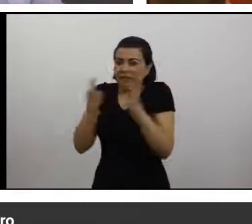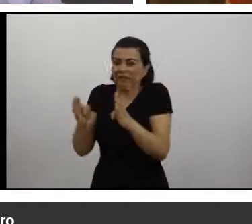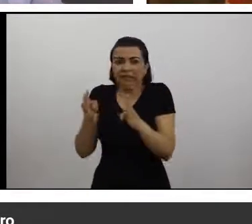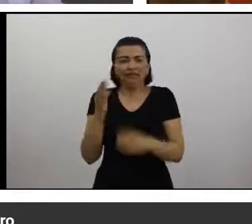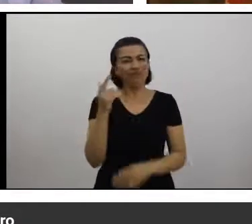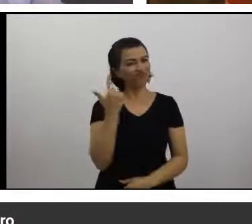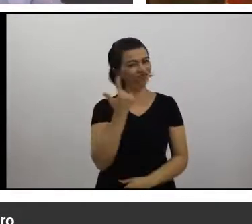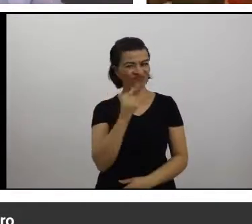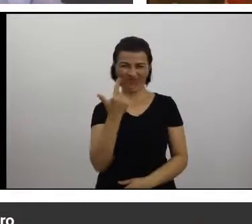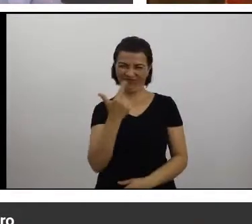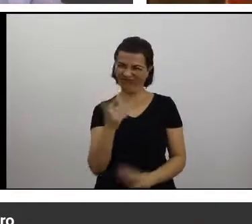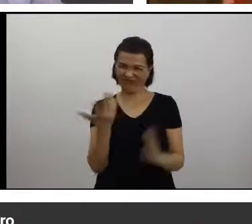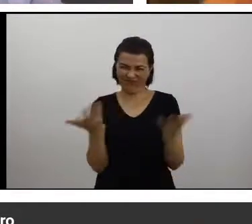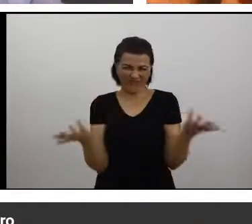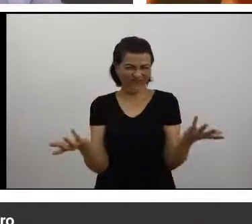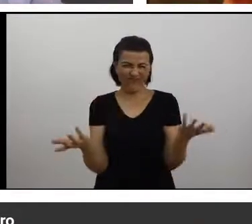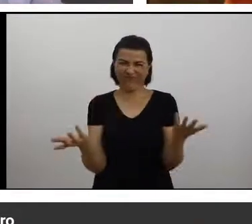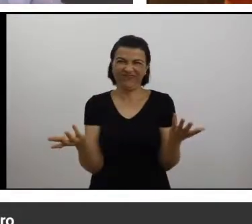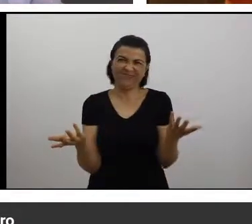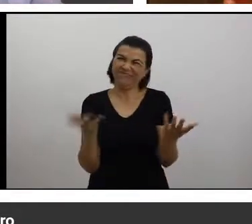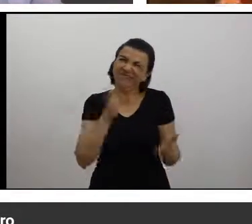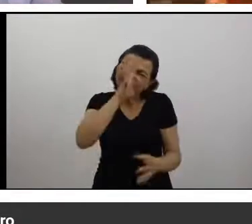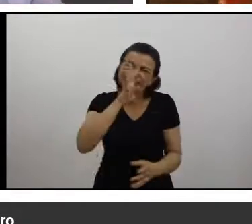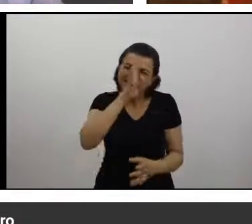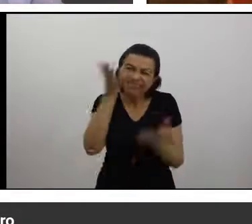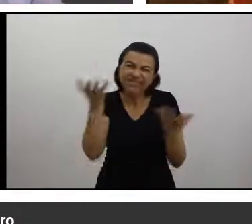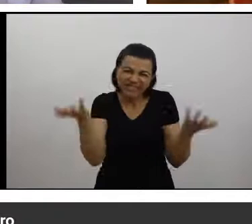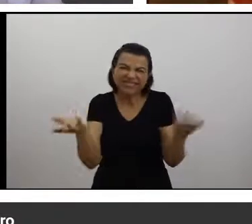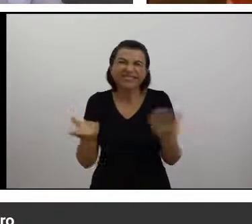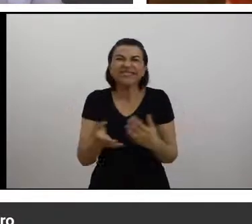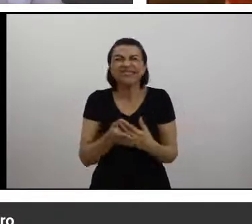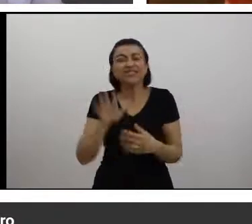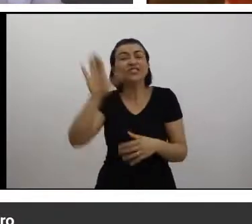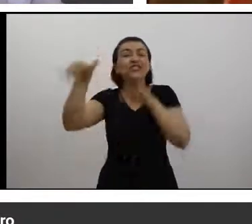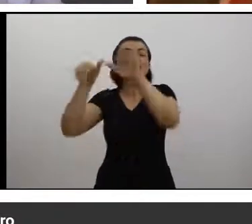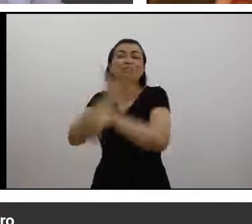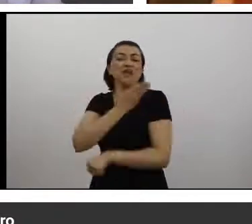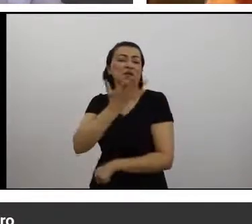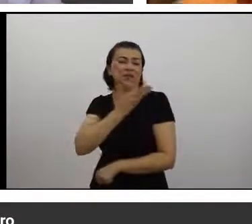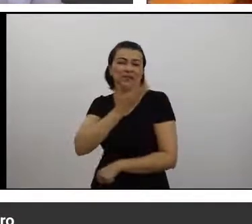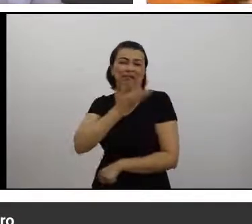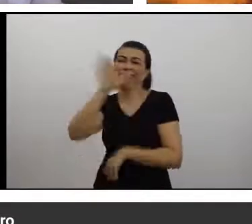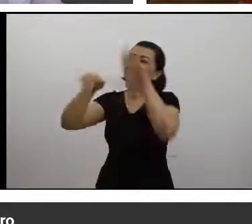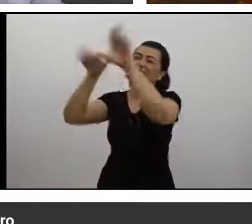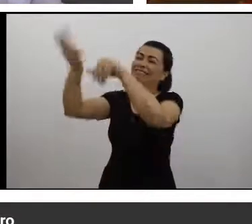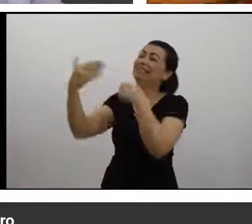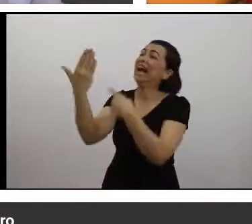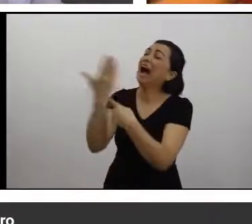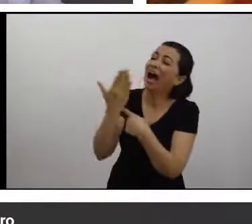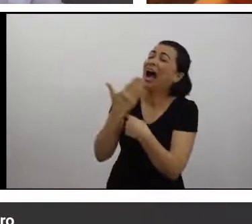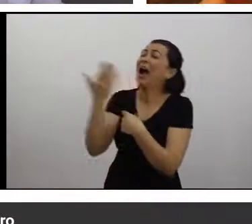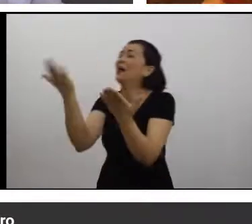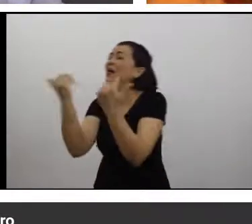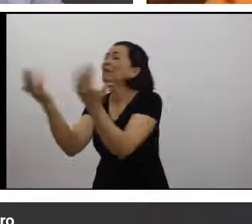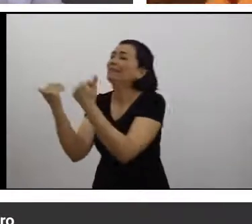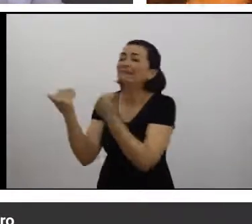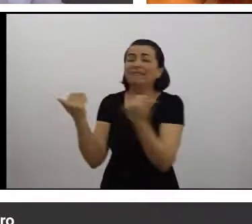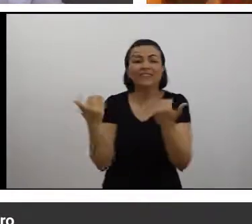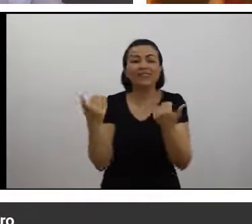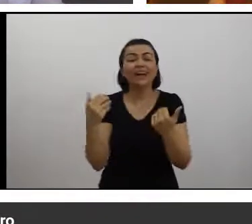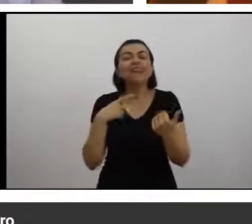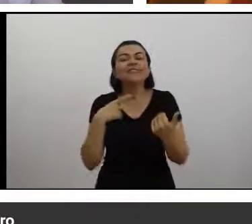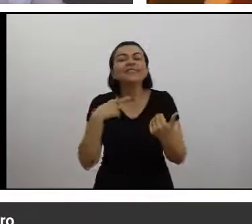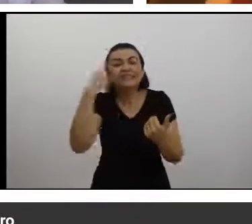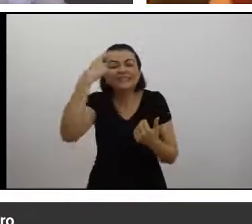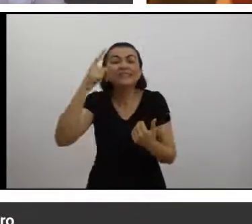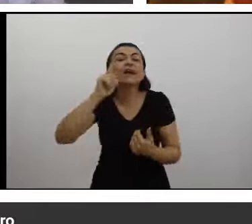nem edital, nada disso. A gente ia fazendo, eu peguei uns amigos, fazia uns canos de PVC que a